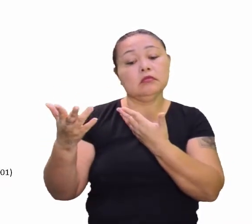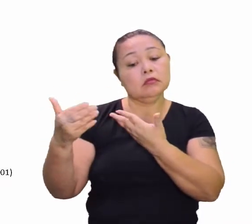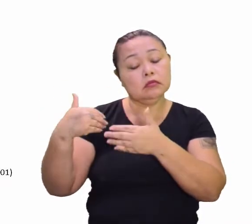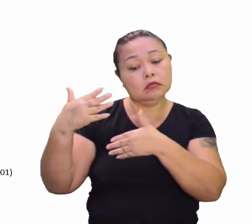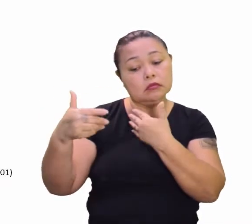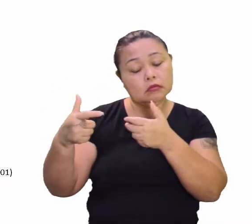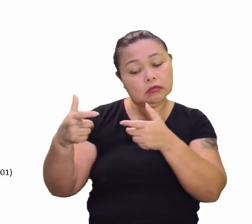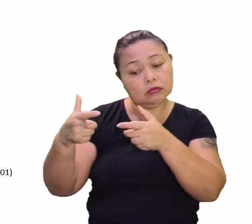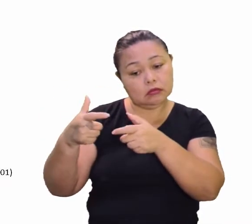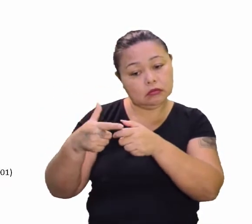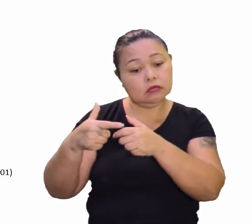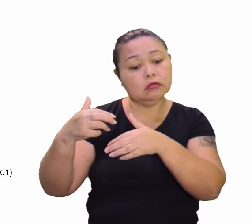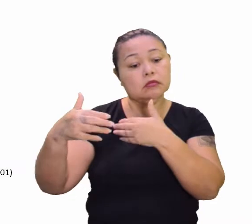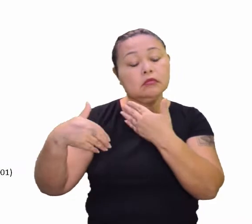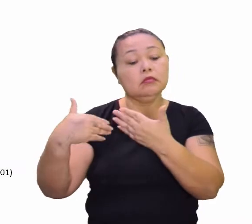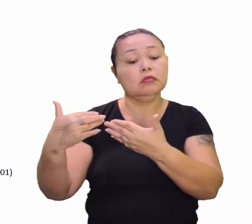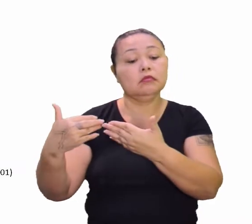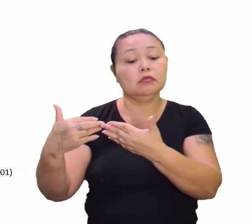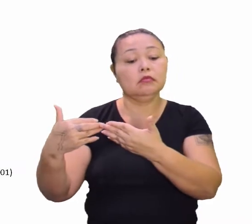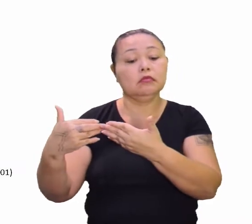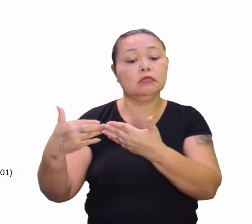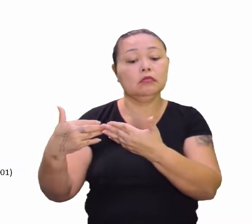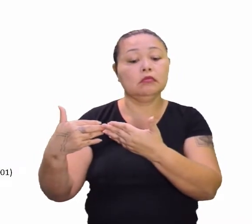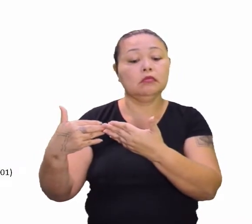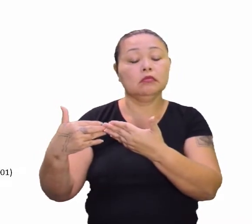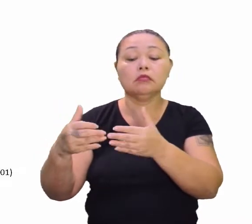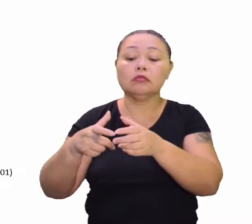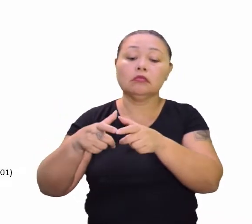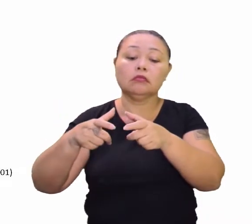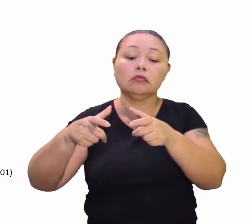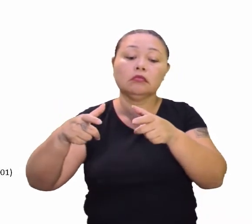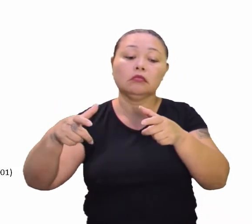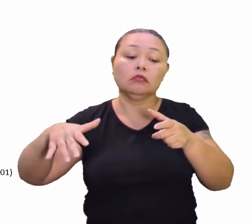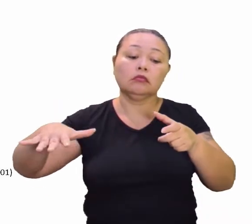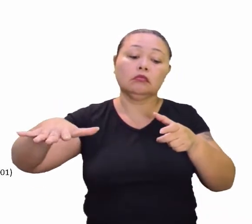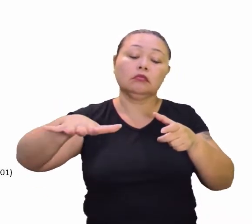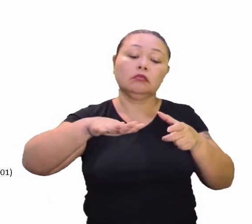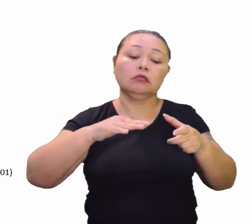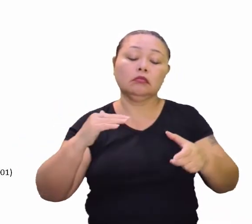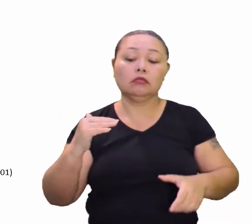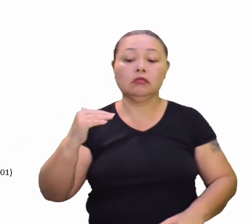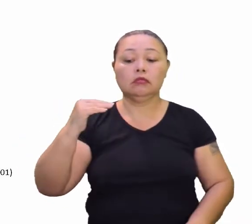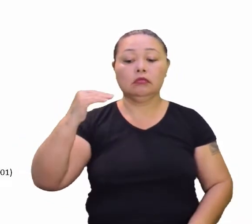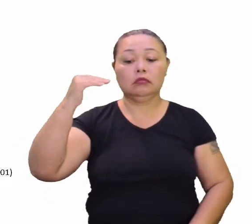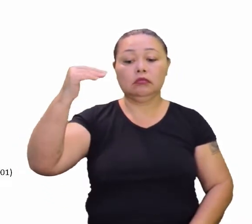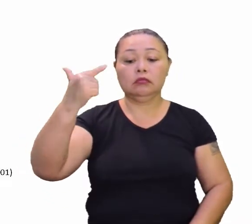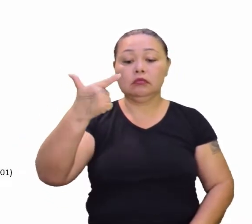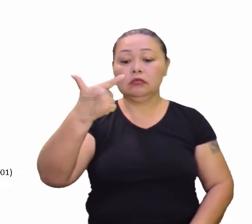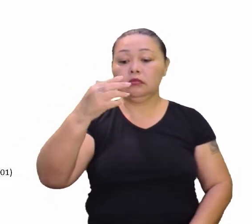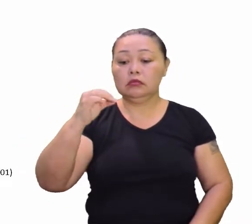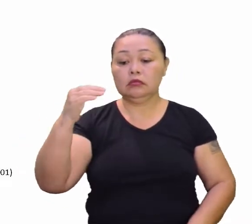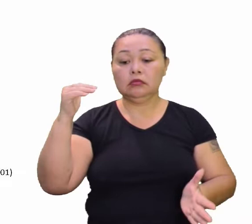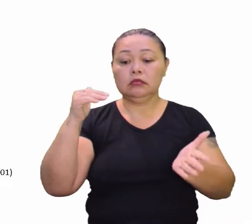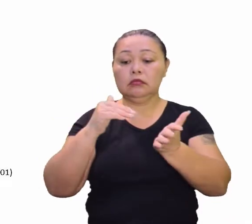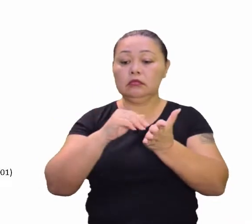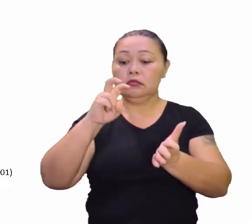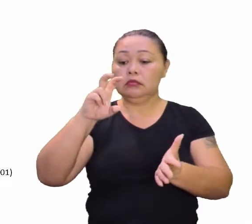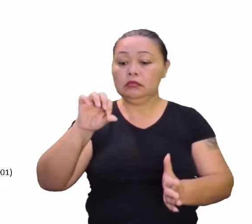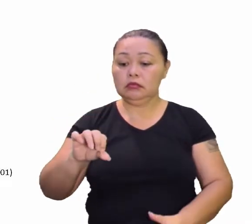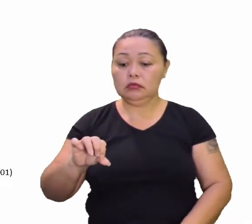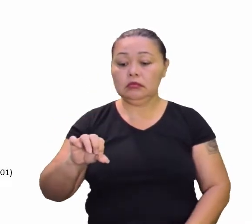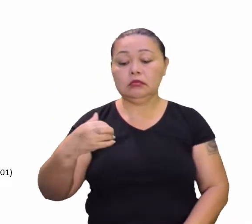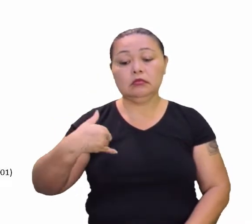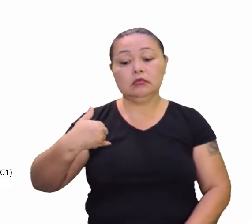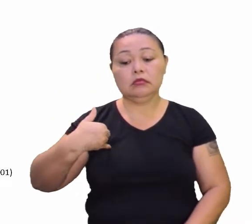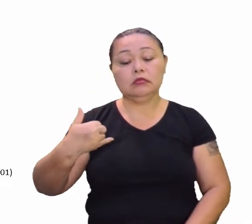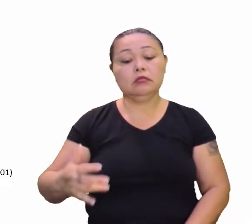vem diminuindo, tem diminuído ainda mais, e aumentando o quê? Essa faixa etária da população adulta de 20 a